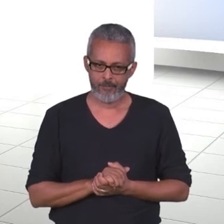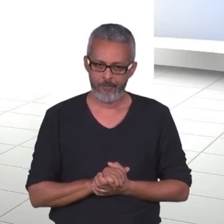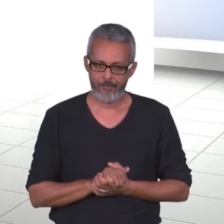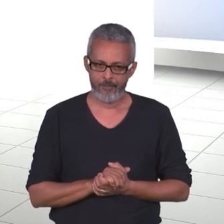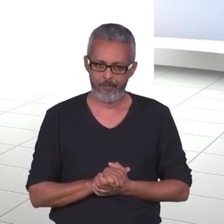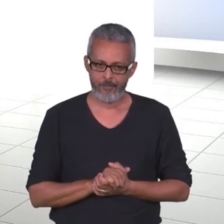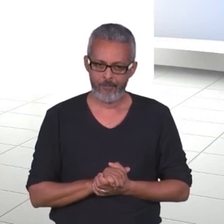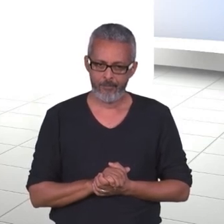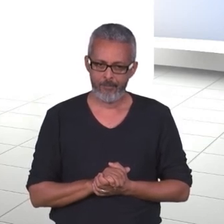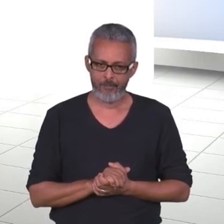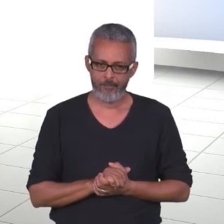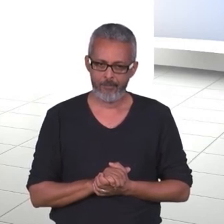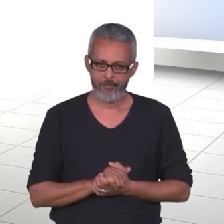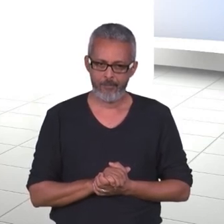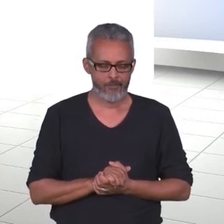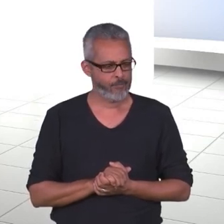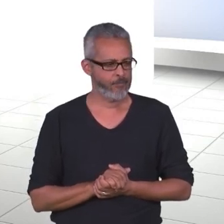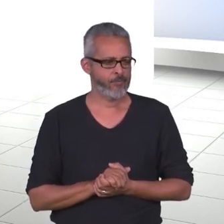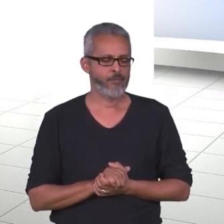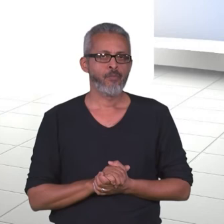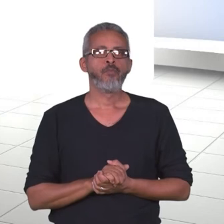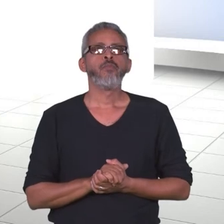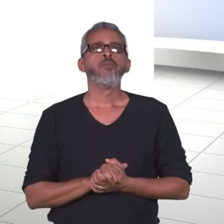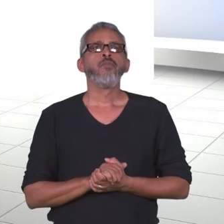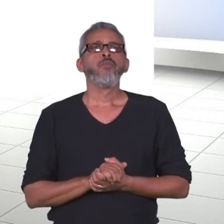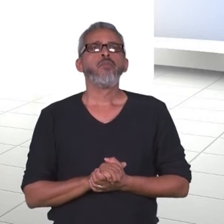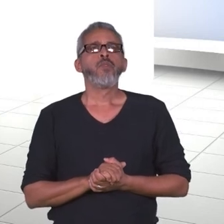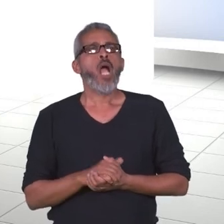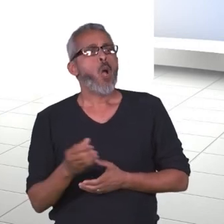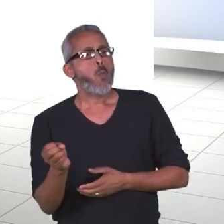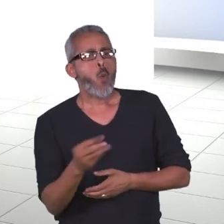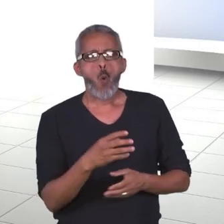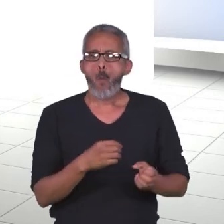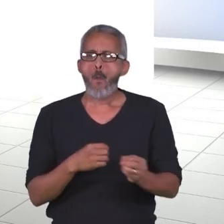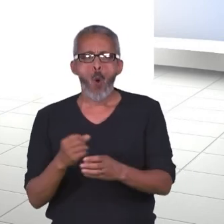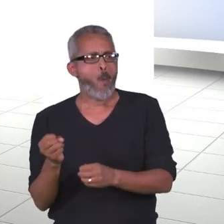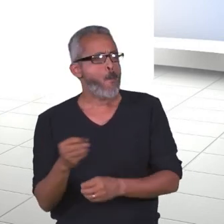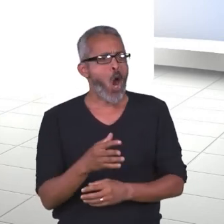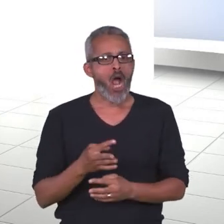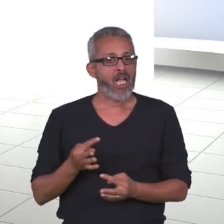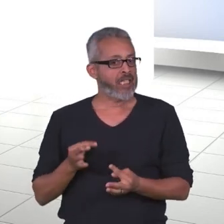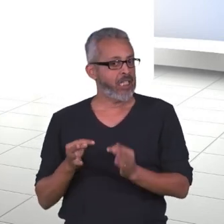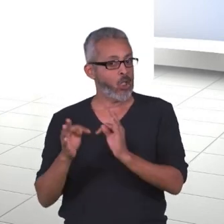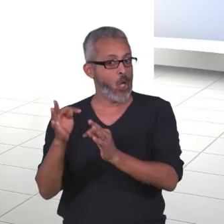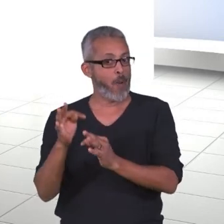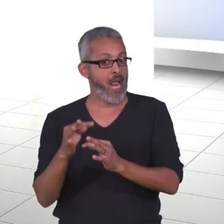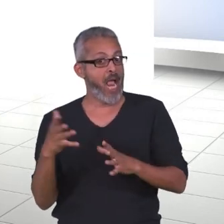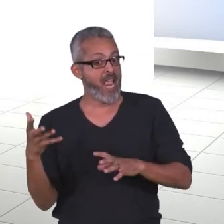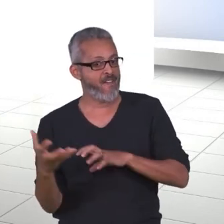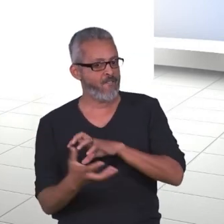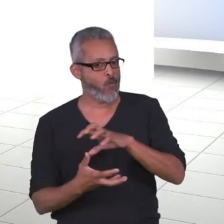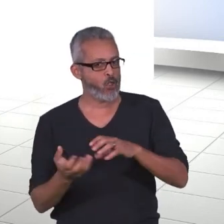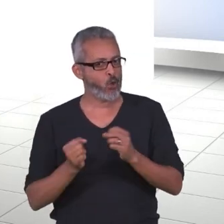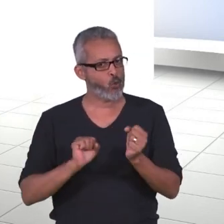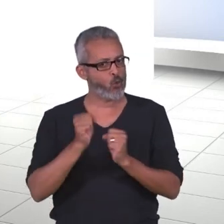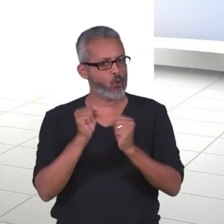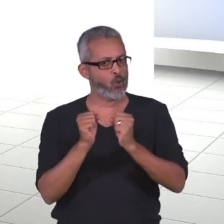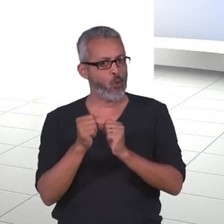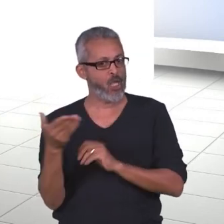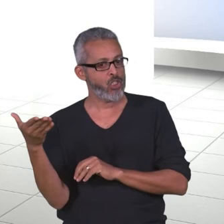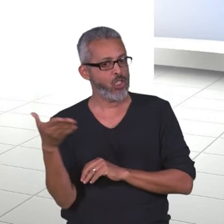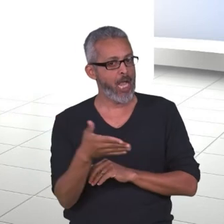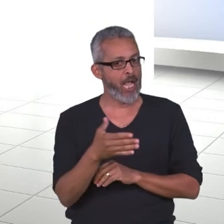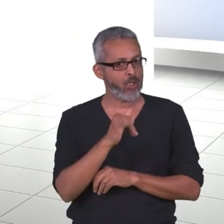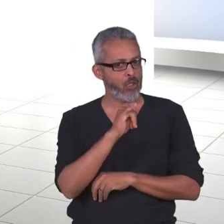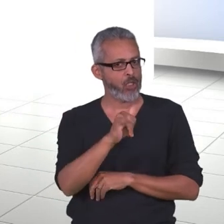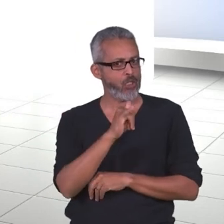tecnológica, ou seja, tudo aquilo que os futuristas buscavam. A inovação tecnológica trazida pela Revolução